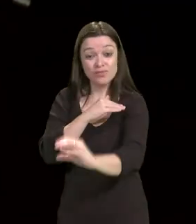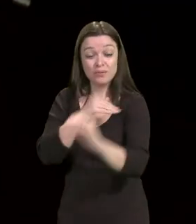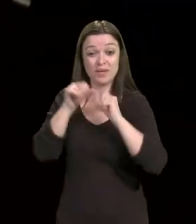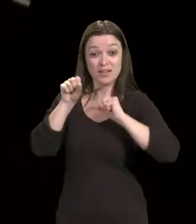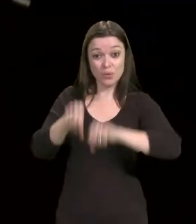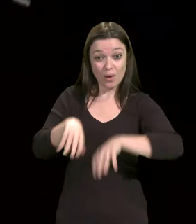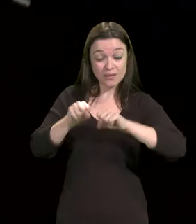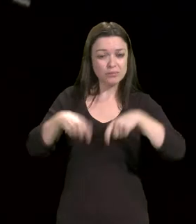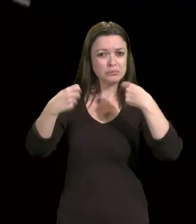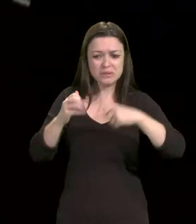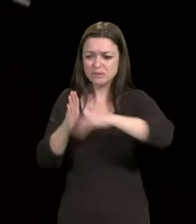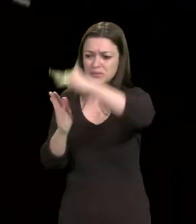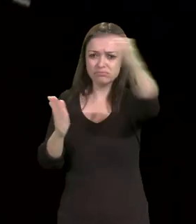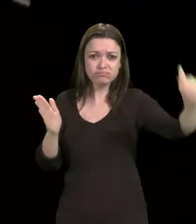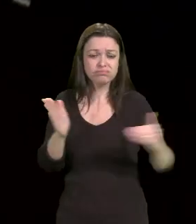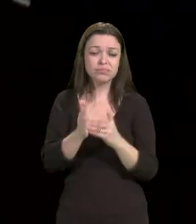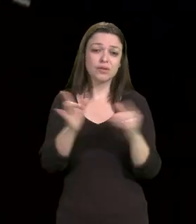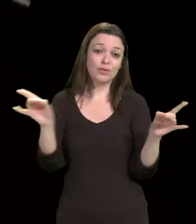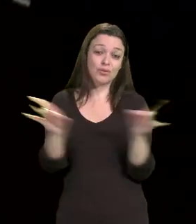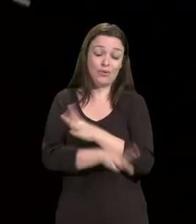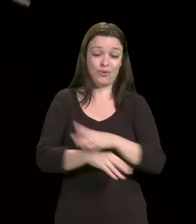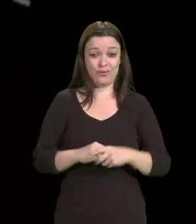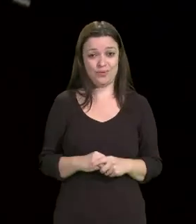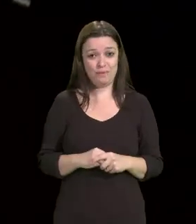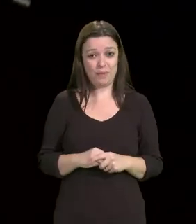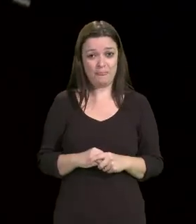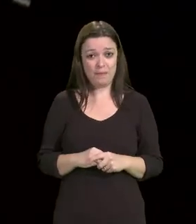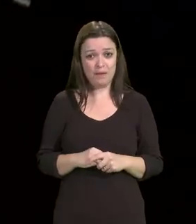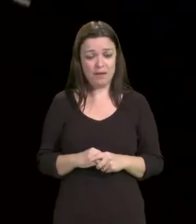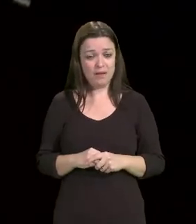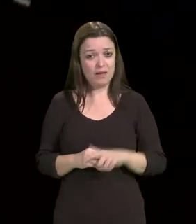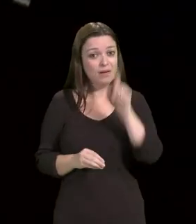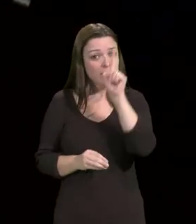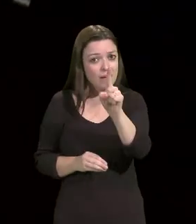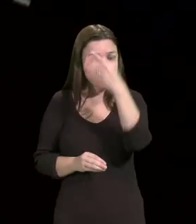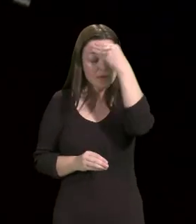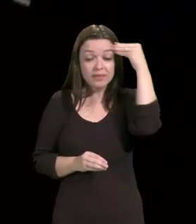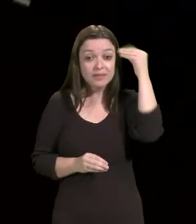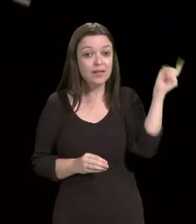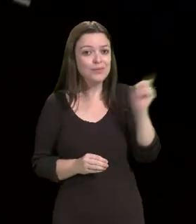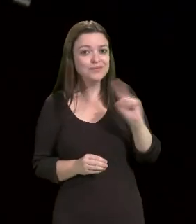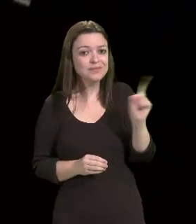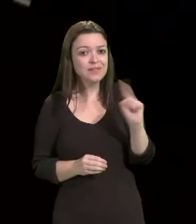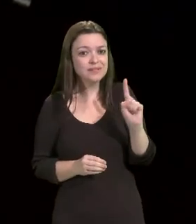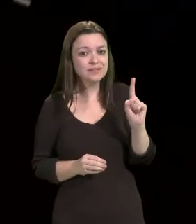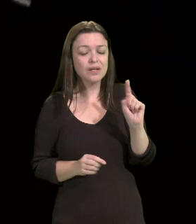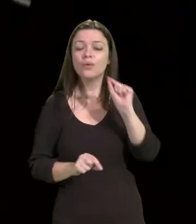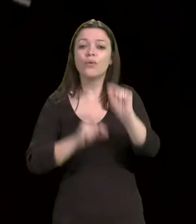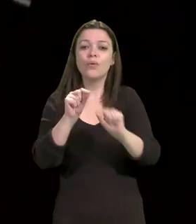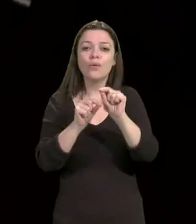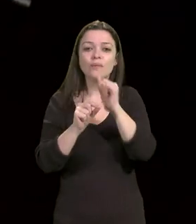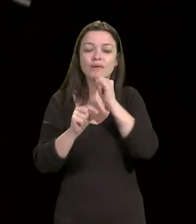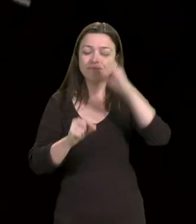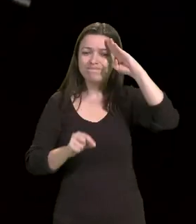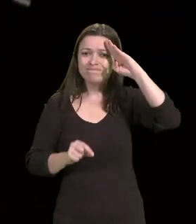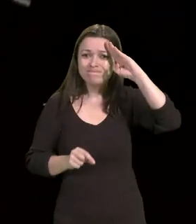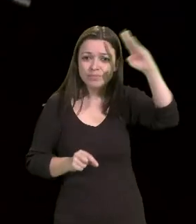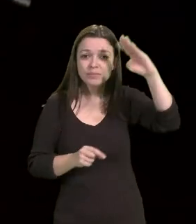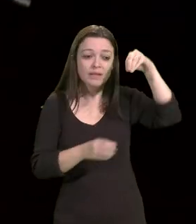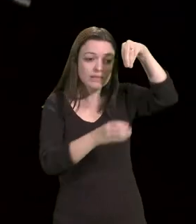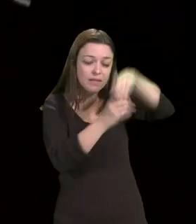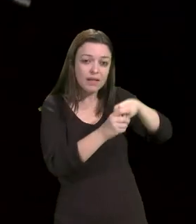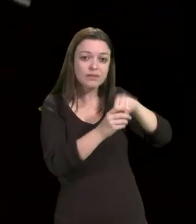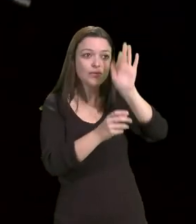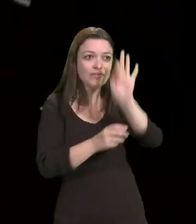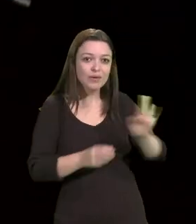maneira global. E não vamos nos esquecer que é, sobretudo, nas universidades, nas